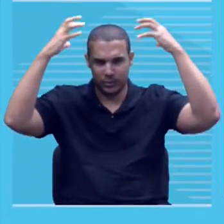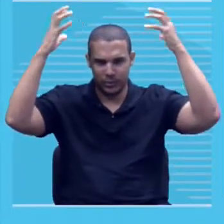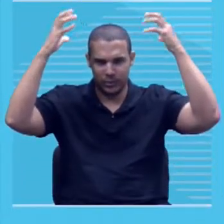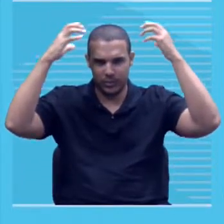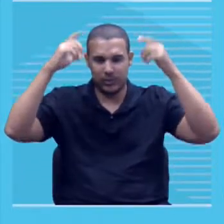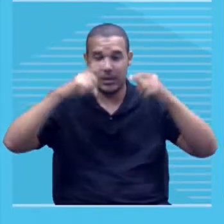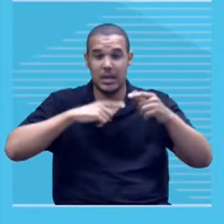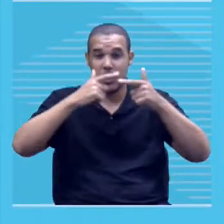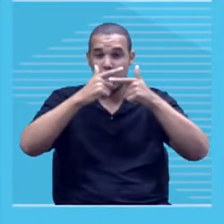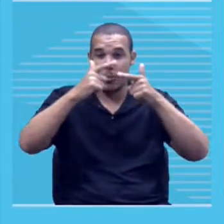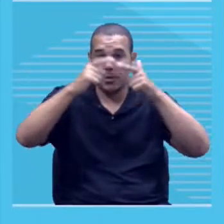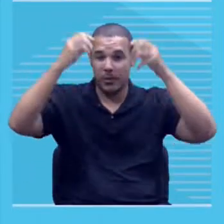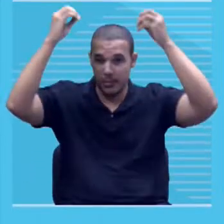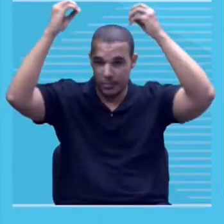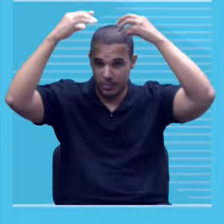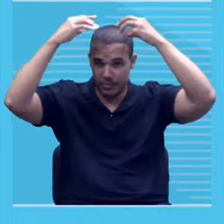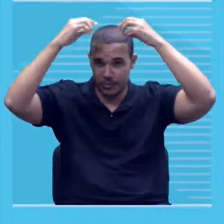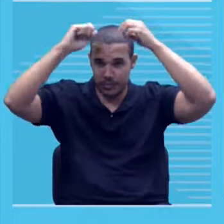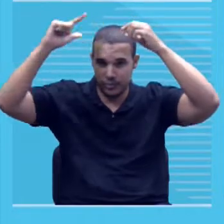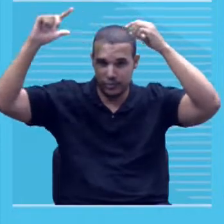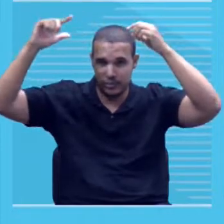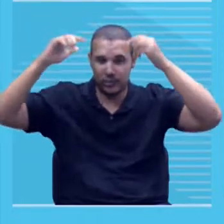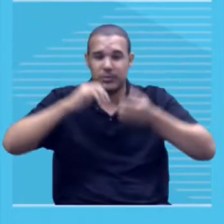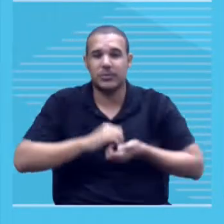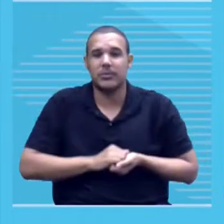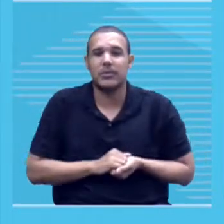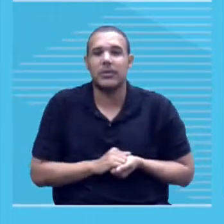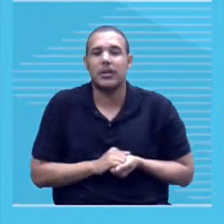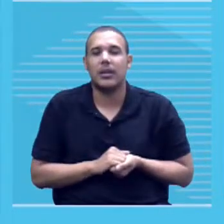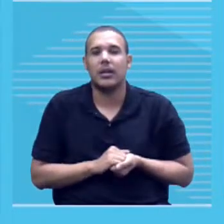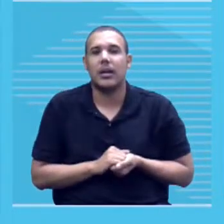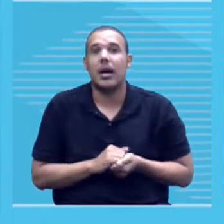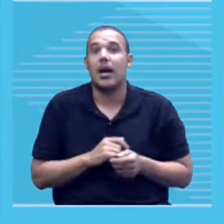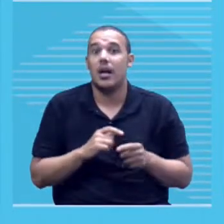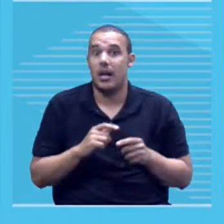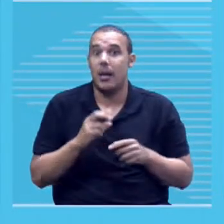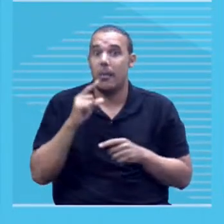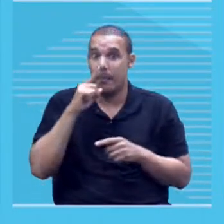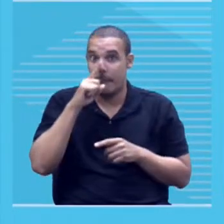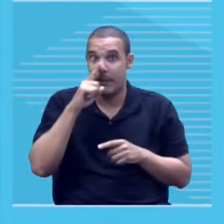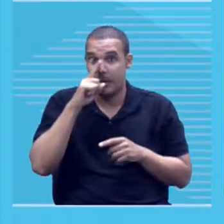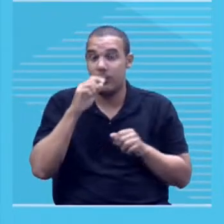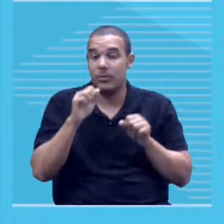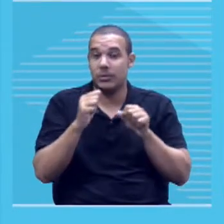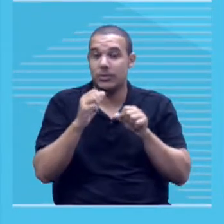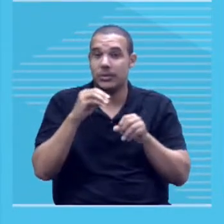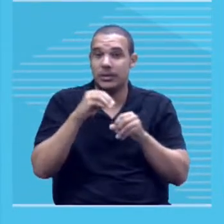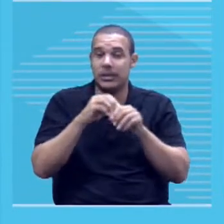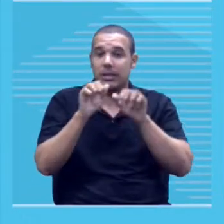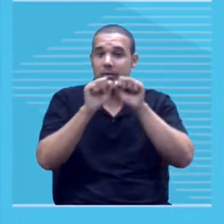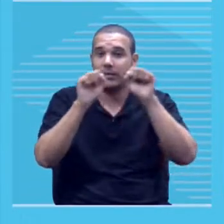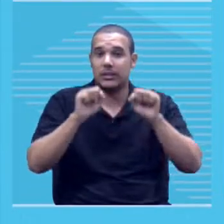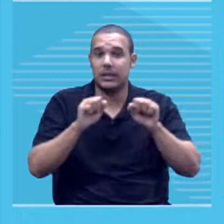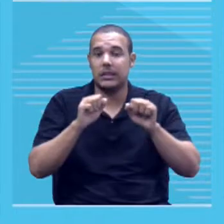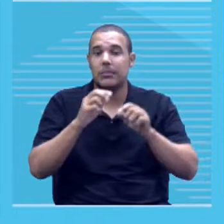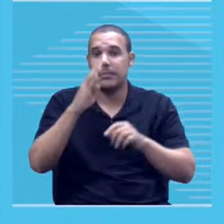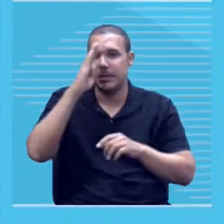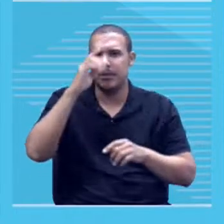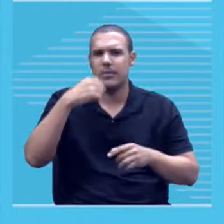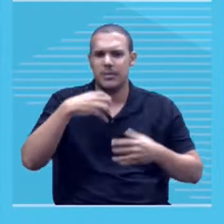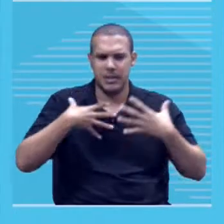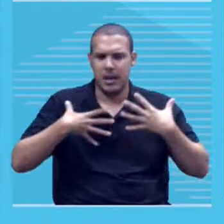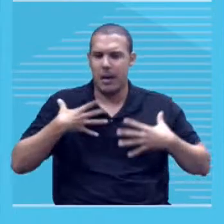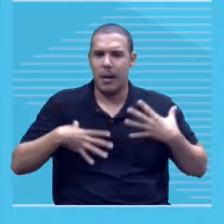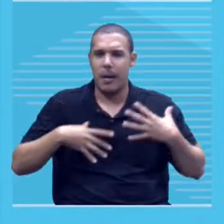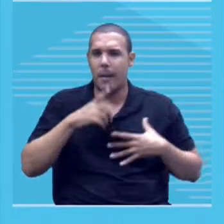tem um problema de acontecer um curto-circuito. E o curto-circuito é extremamente perigoso dentro de um sistema, principalmente quando você está molhado, né? Quando você está